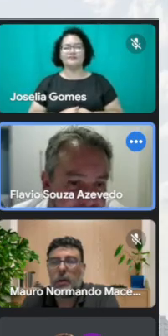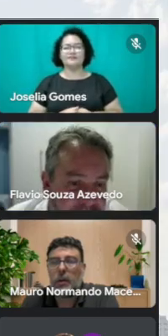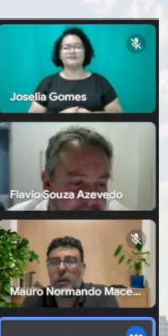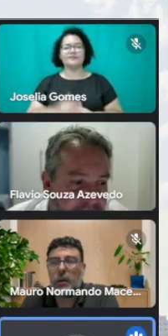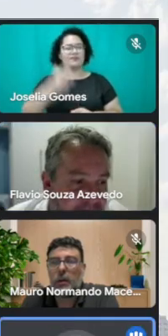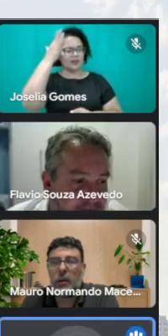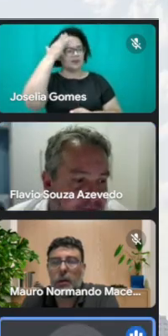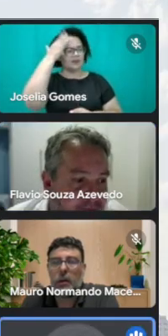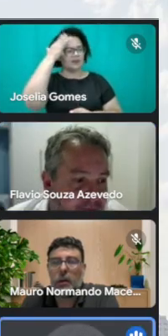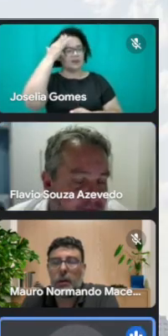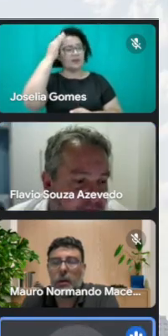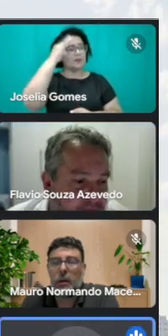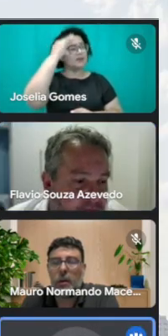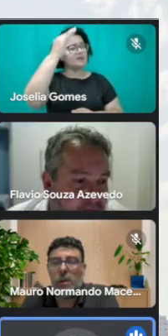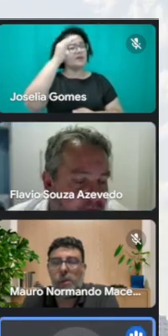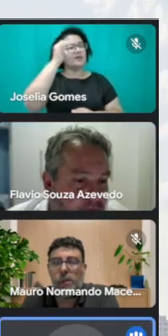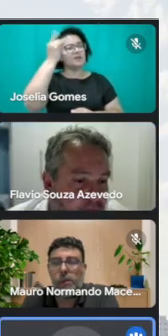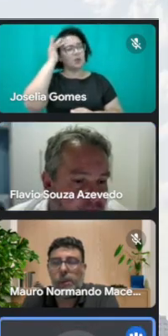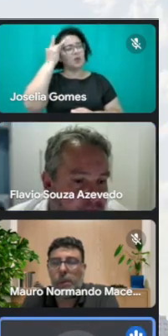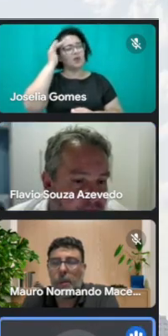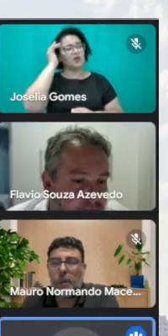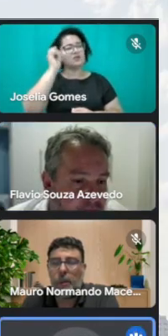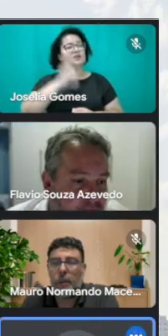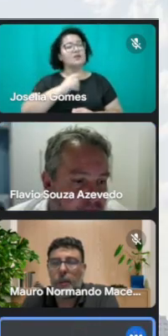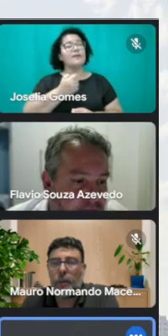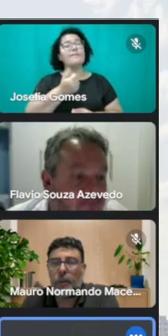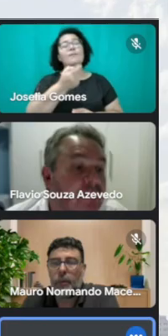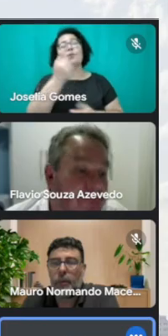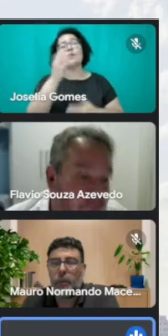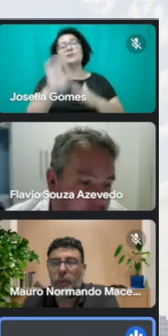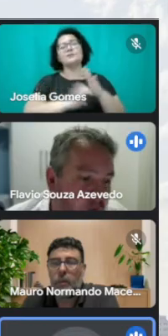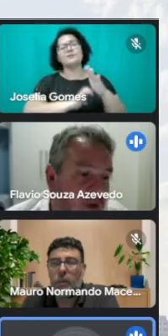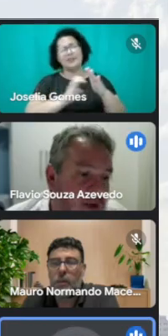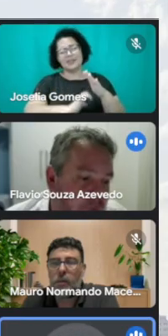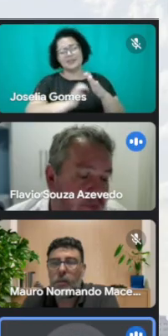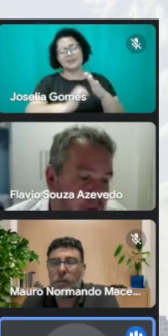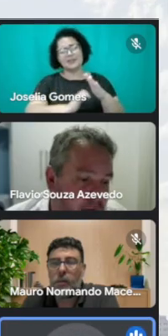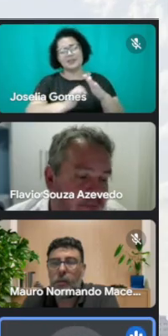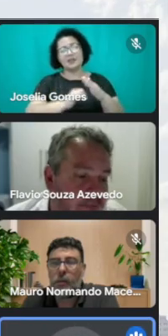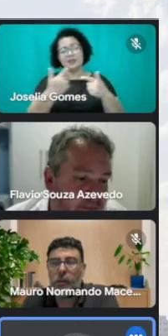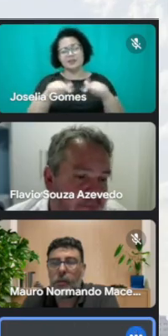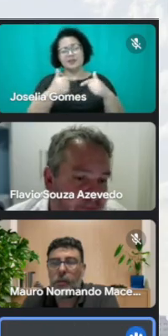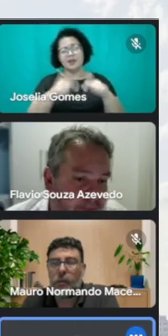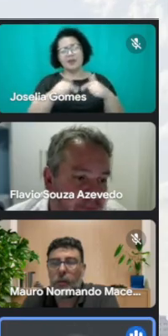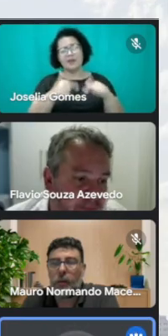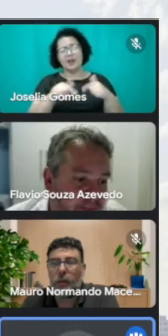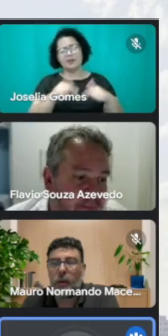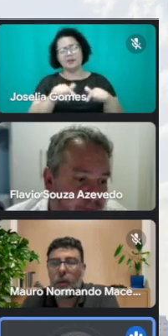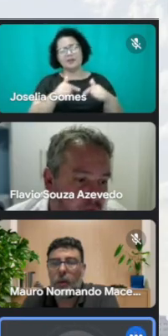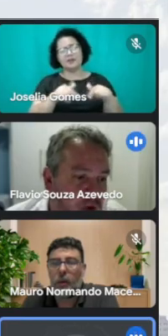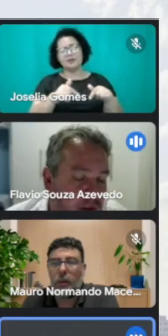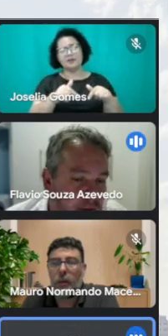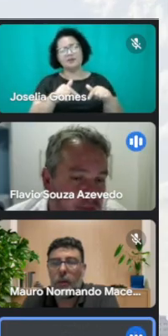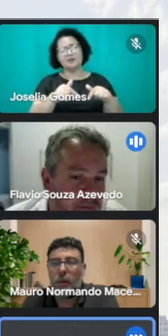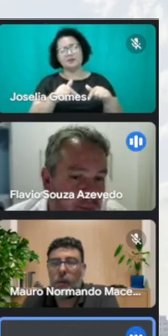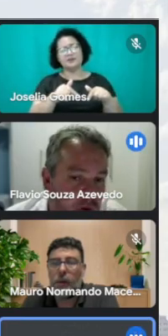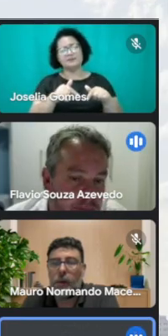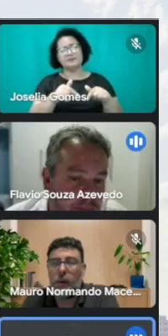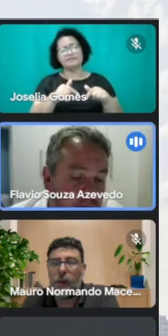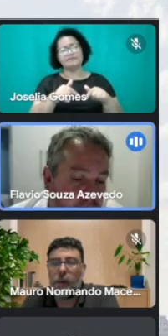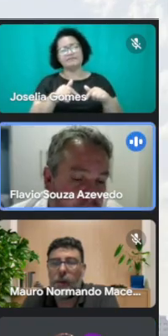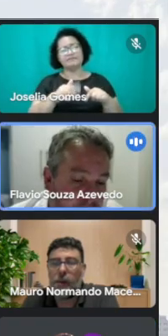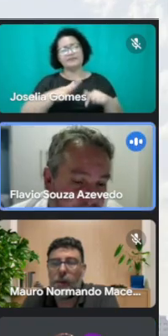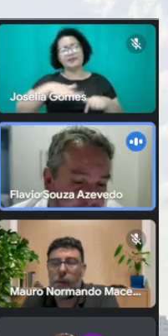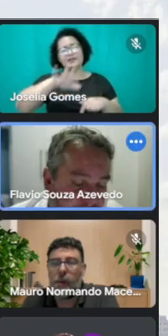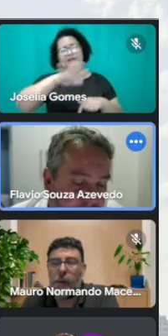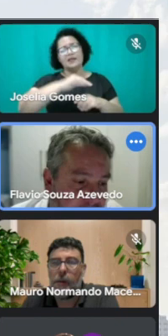Entendi. E principalmente também, eu acho que existem poucas empresas, né, que trabalham exatamente isso, muito poucas.